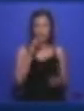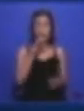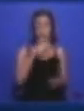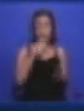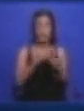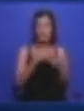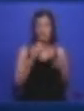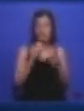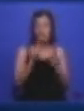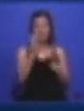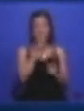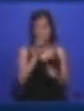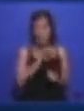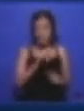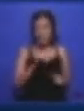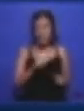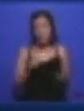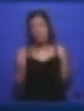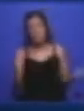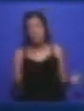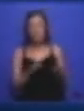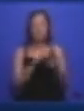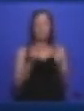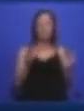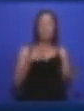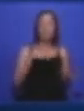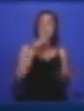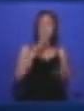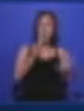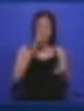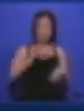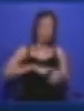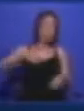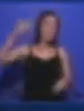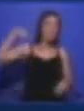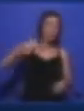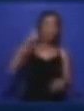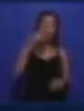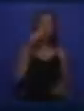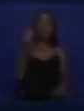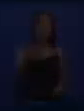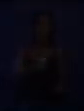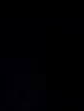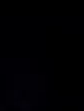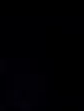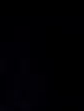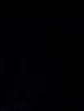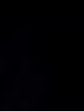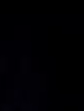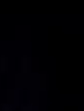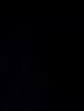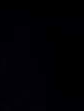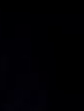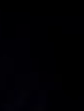dar entrevista cantando? Como os gatos. Mas isto para lhe dizer que na altura havia um jovem. Sim. Que.